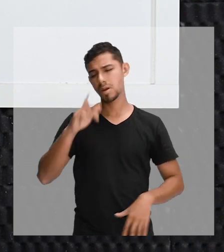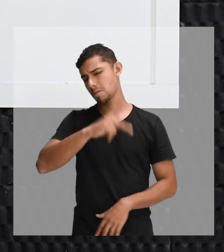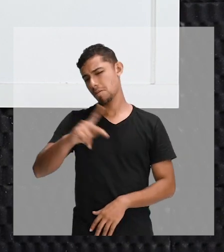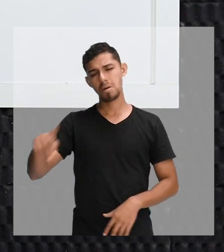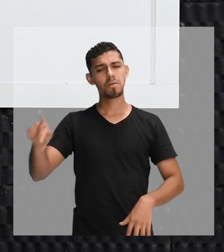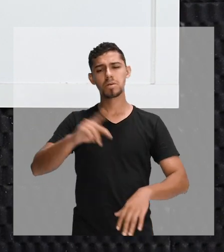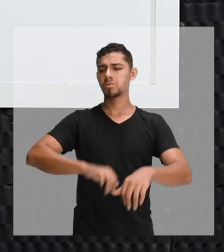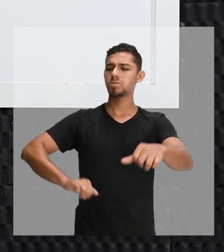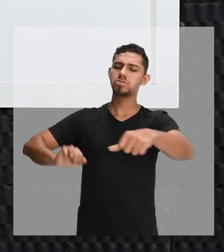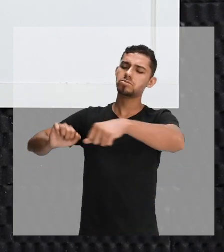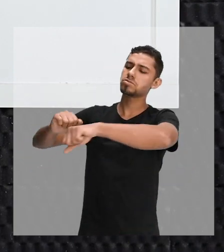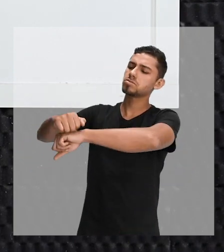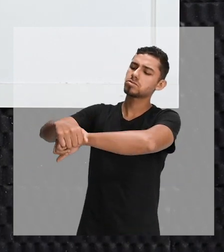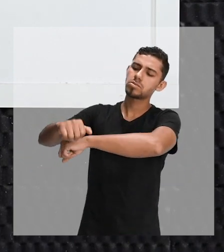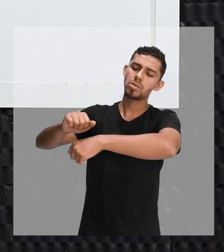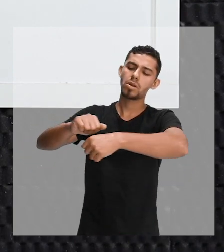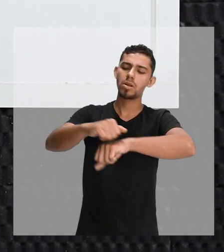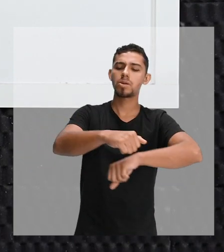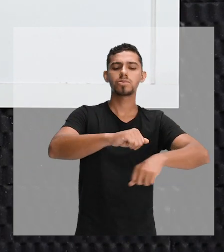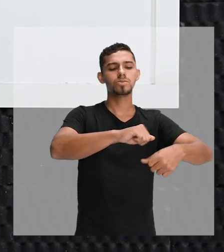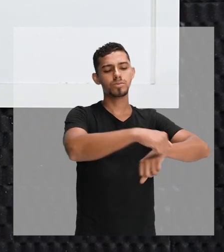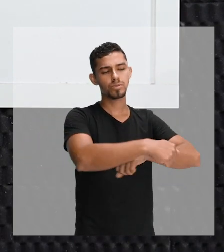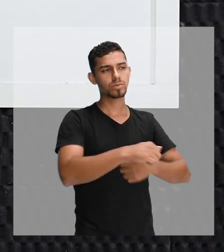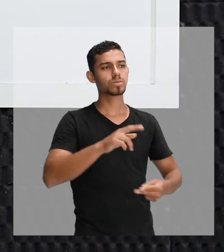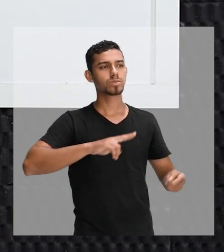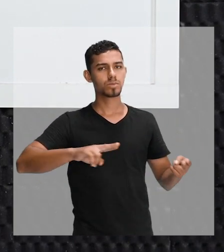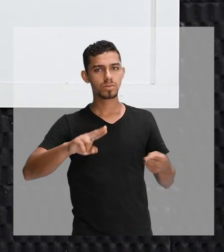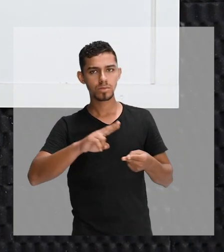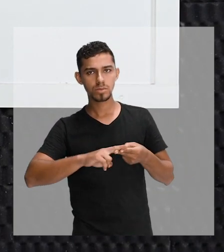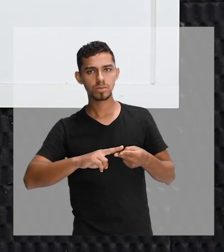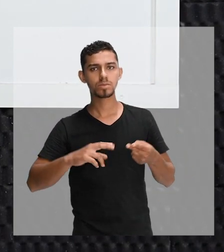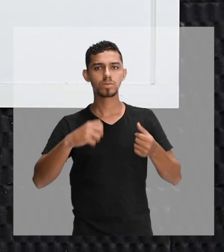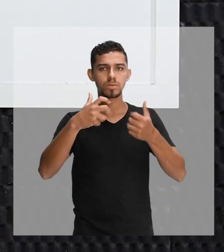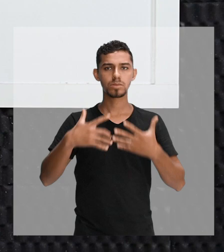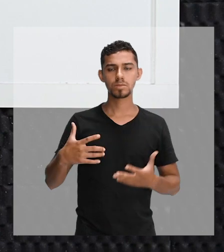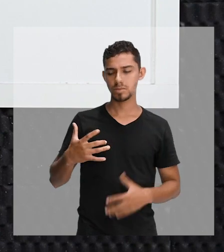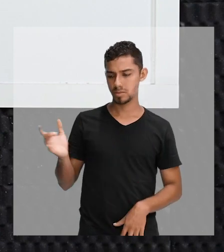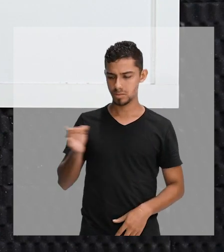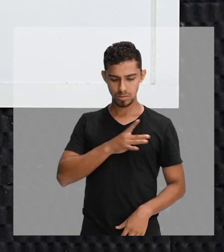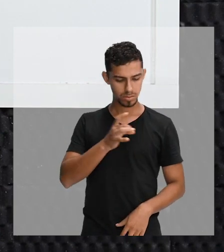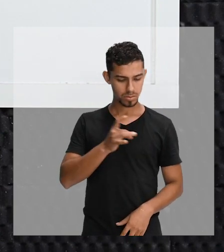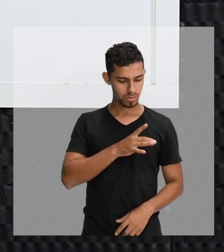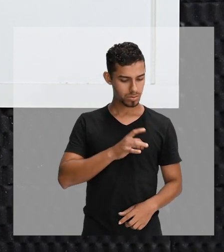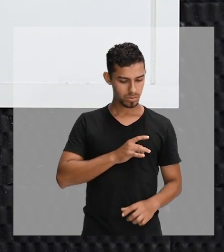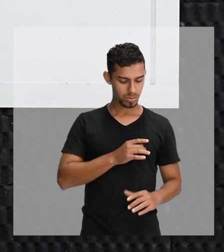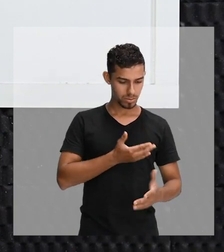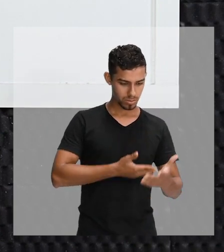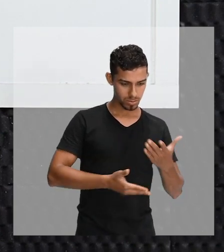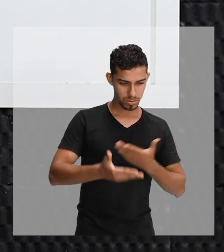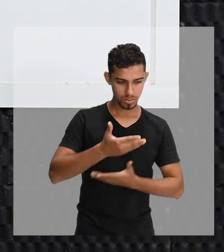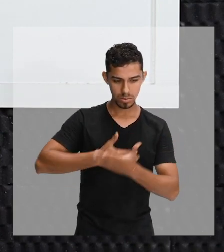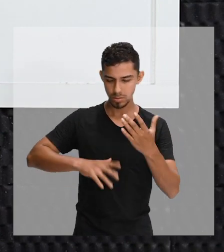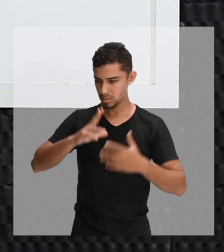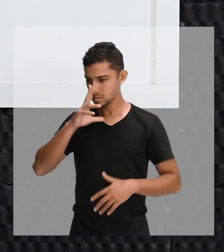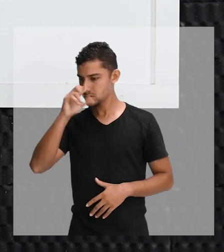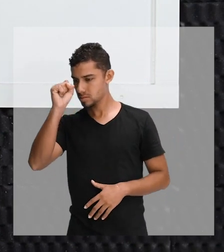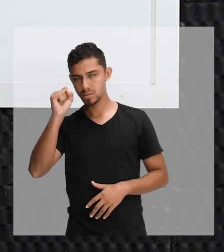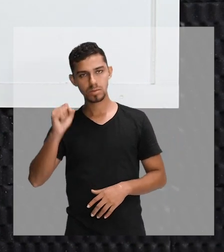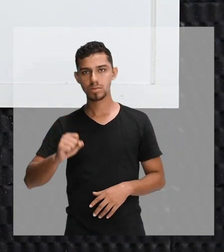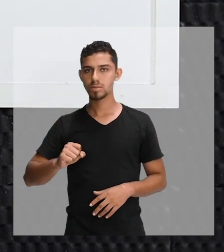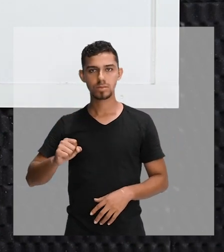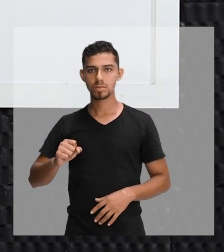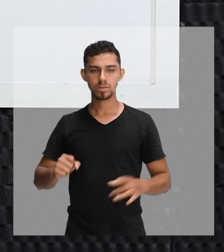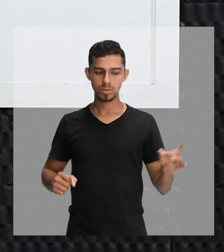muito famoso aí, que gosta de falar sobre o medo enquanto geração de poder. Agora não é mais o